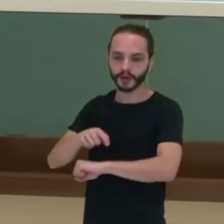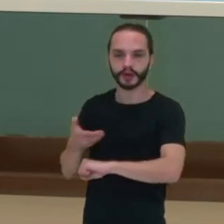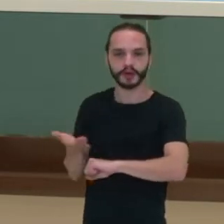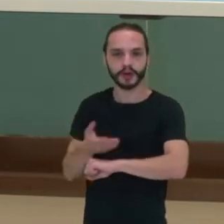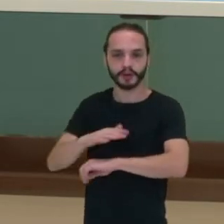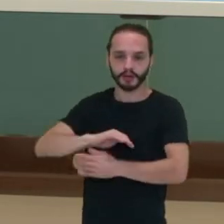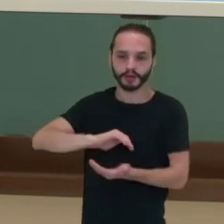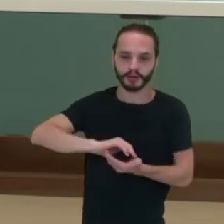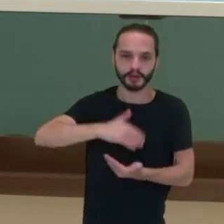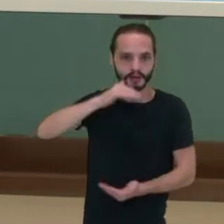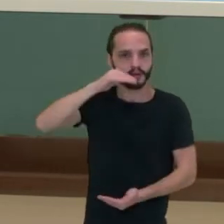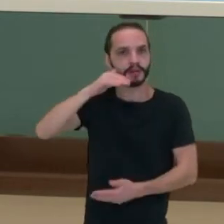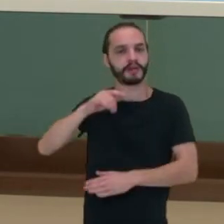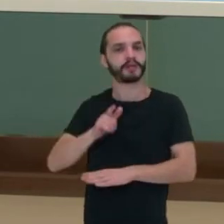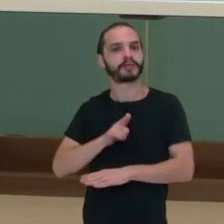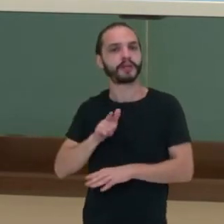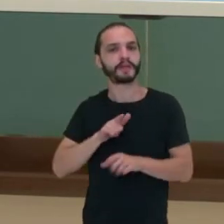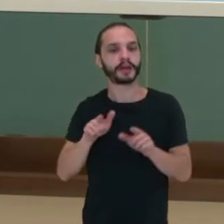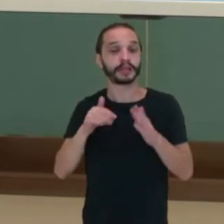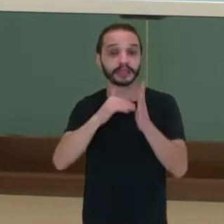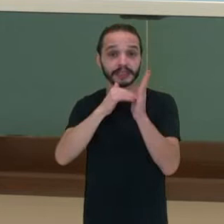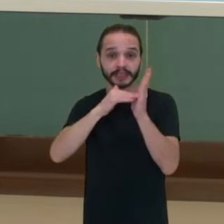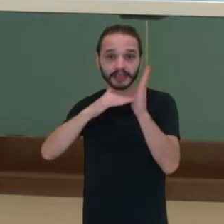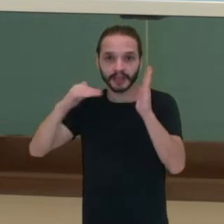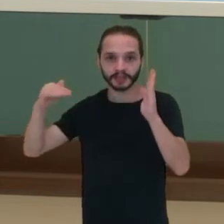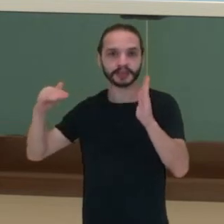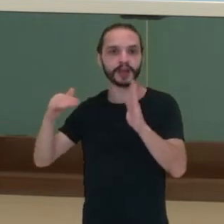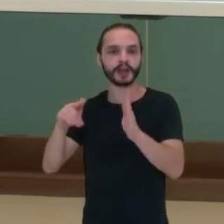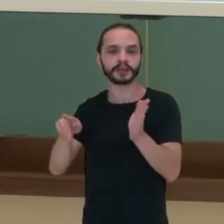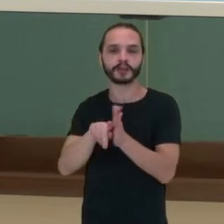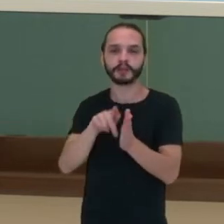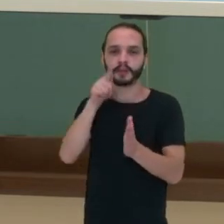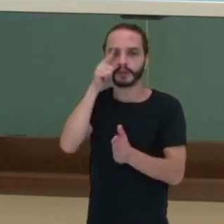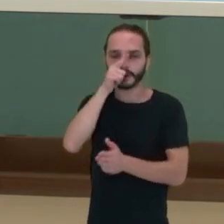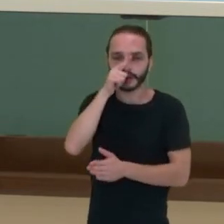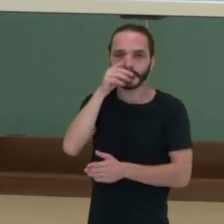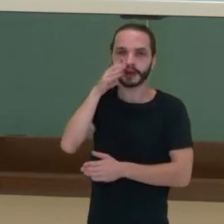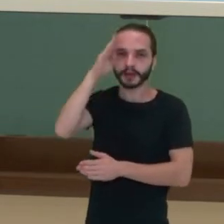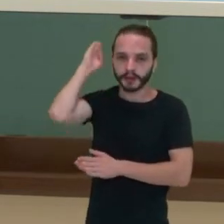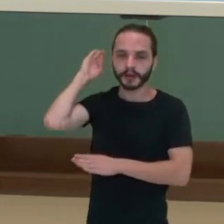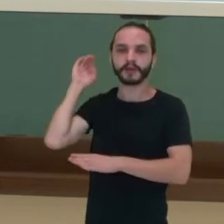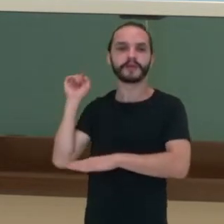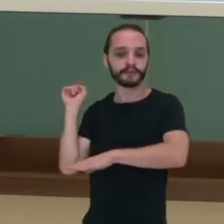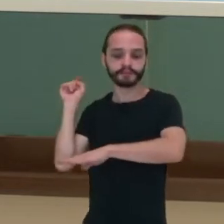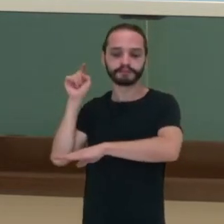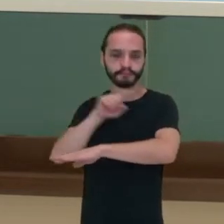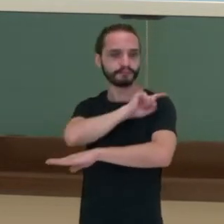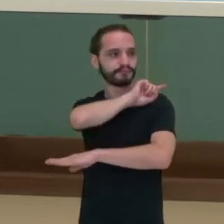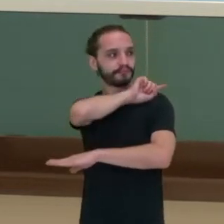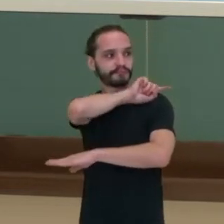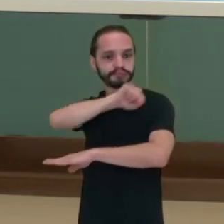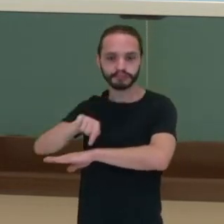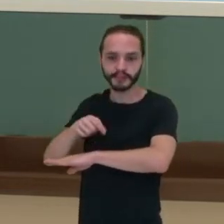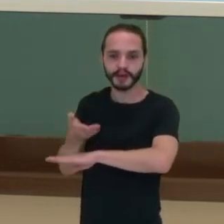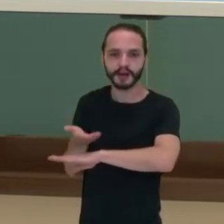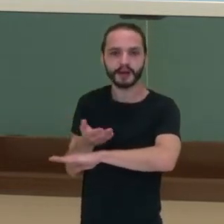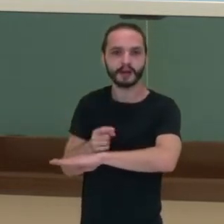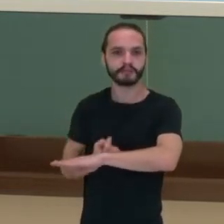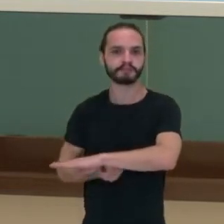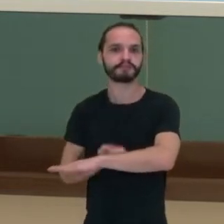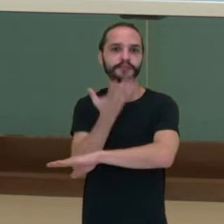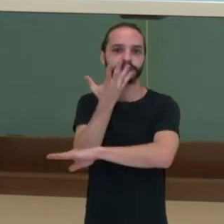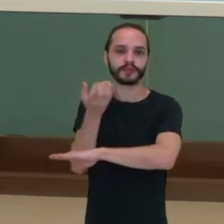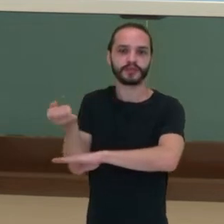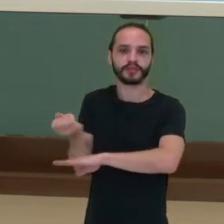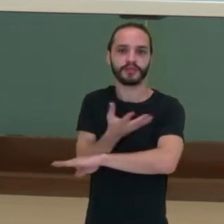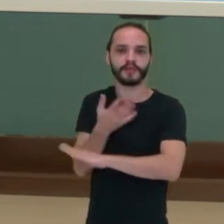a forma da estética, antigamente do momento grego-romano, volta para o movimento do Renascimento como uma coisa, como regra.